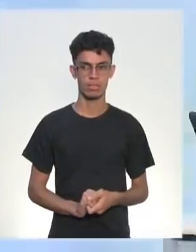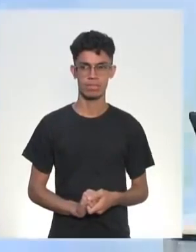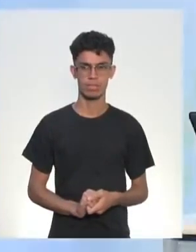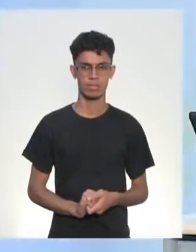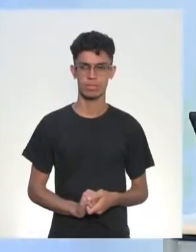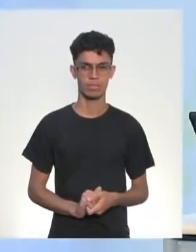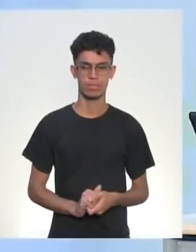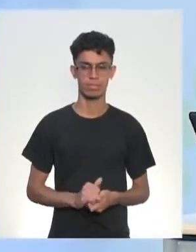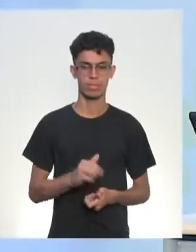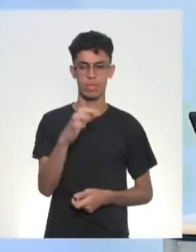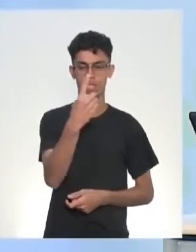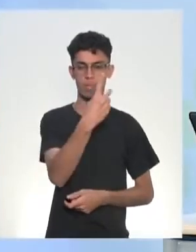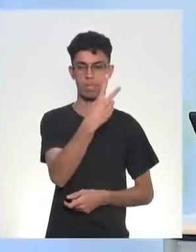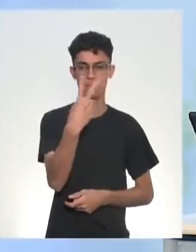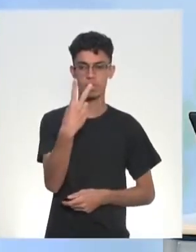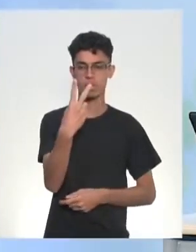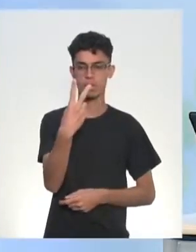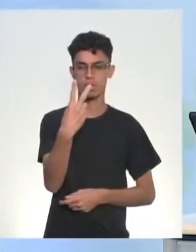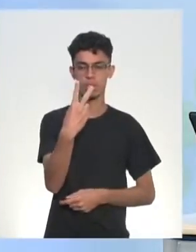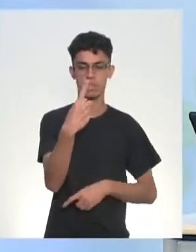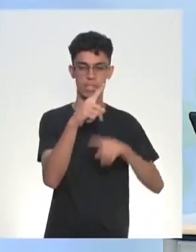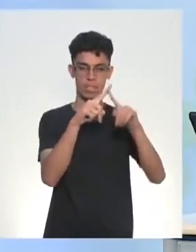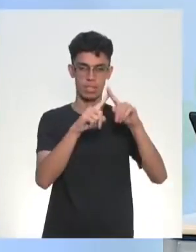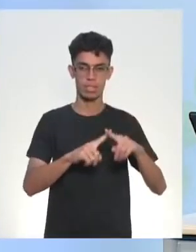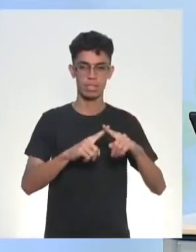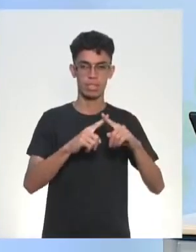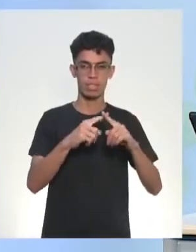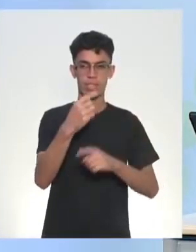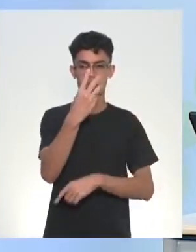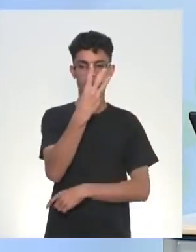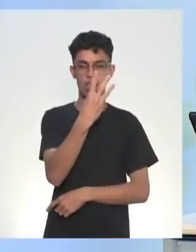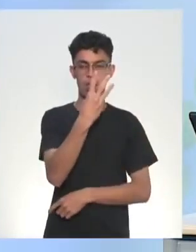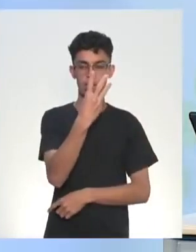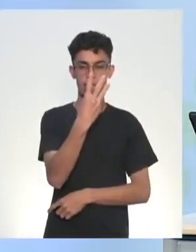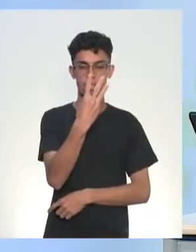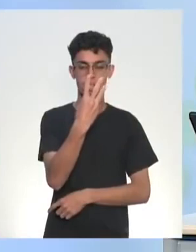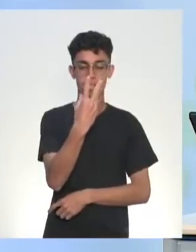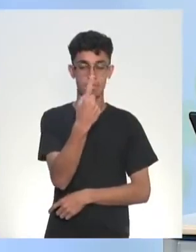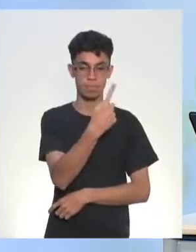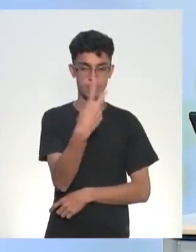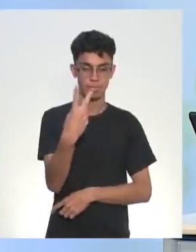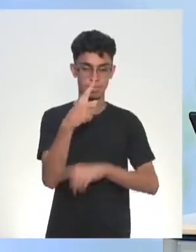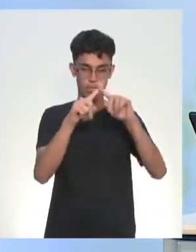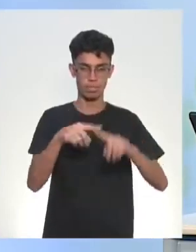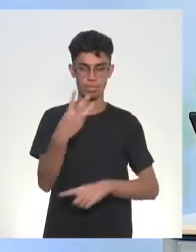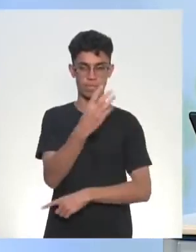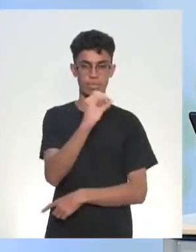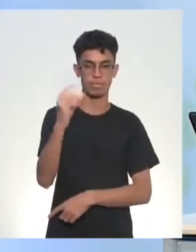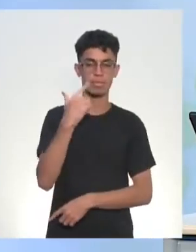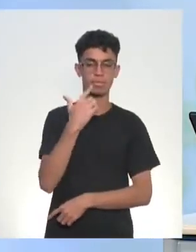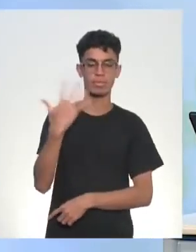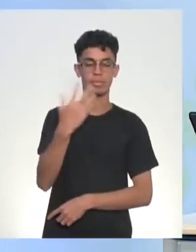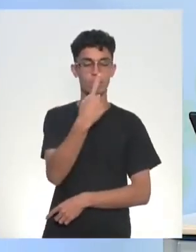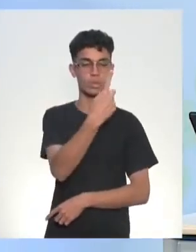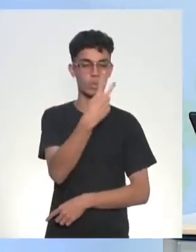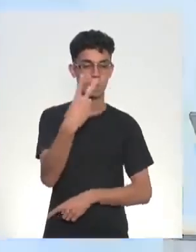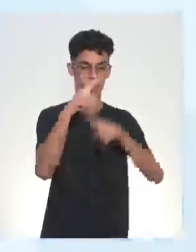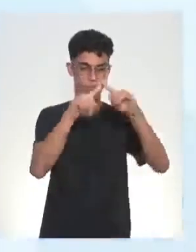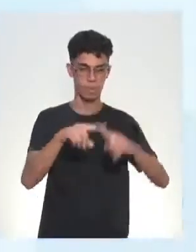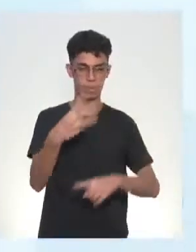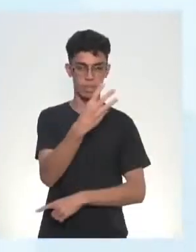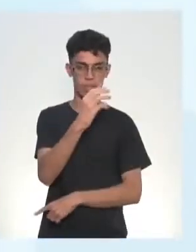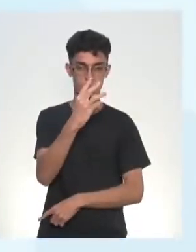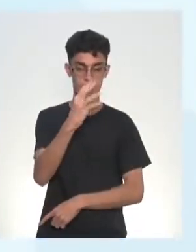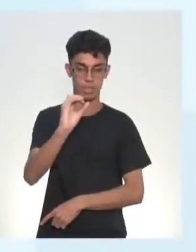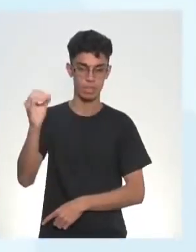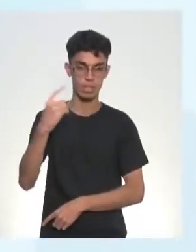eu fizer 12 vezes 3, eu coloco 2 zeros do lado, é a mesma coisa que 12 vezes 300. Então, 12 vezes 3. Bom, 3 vezes 12